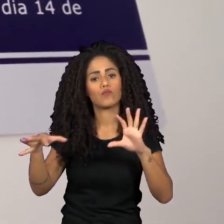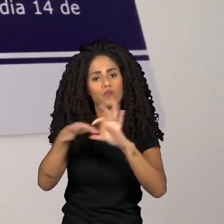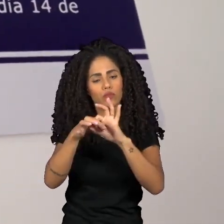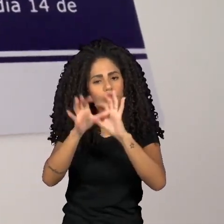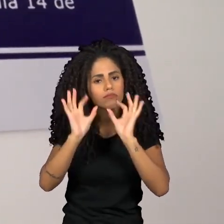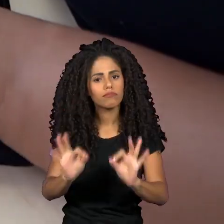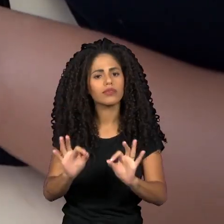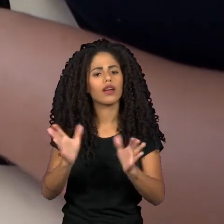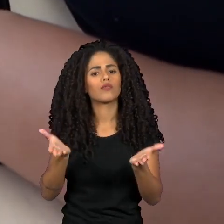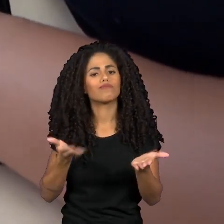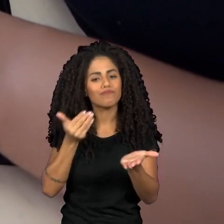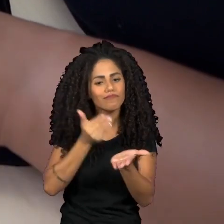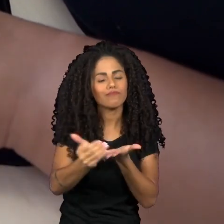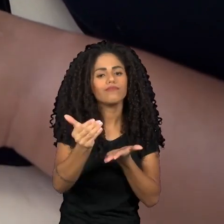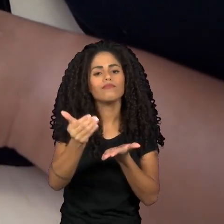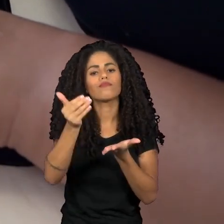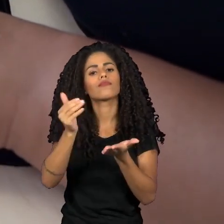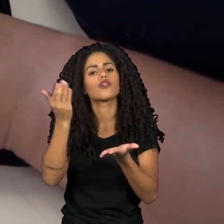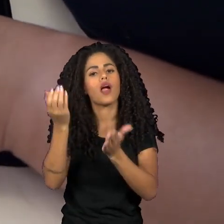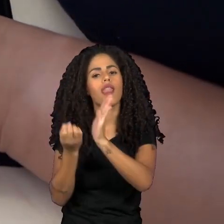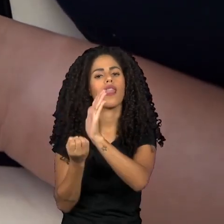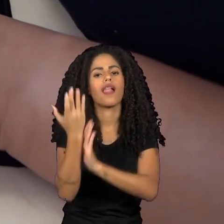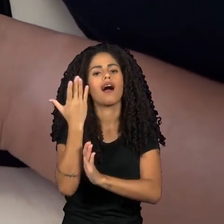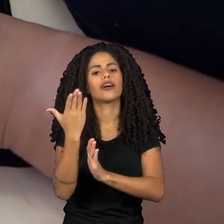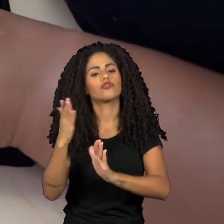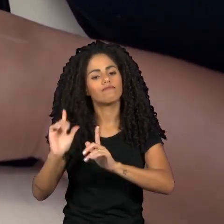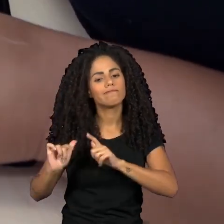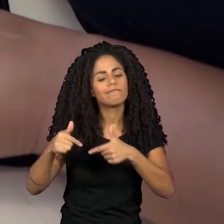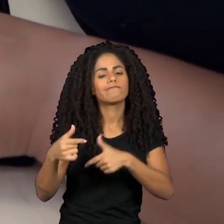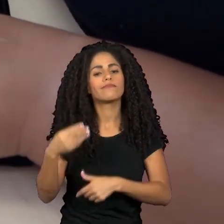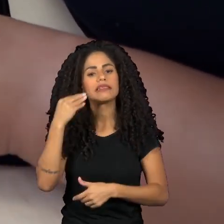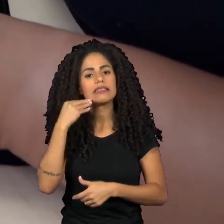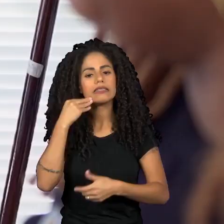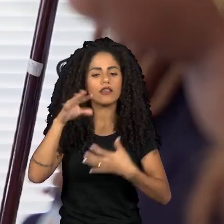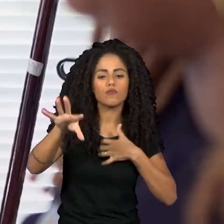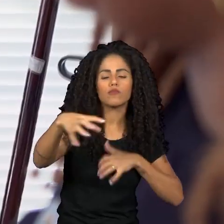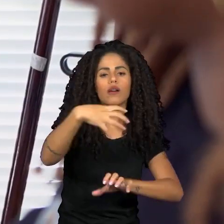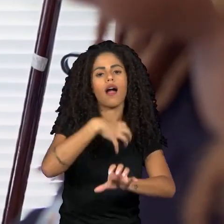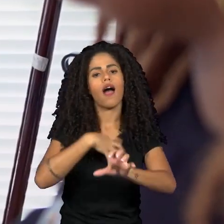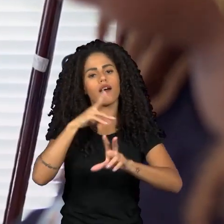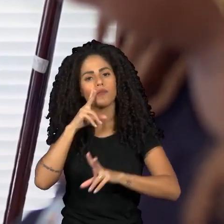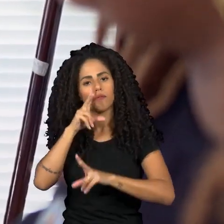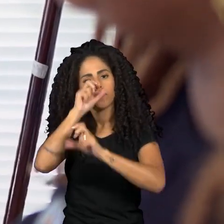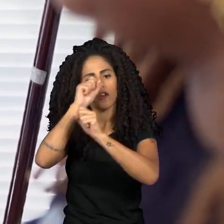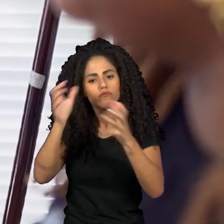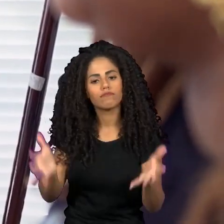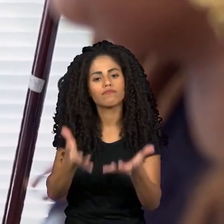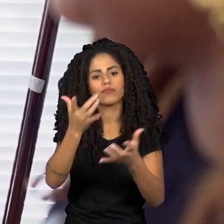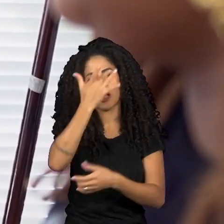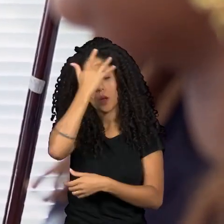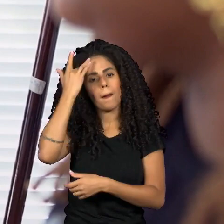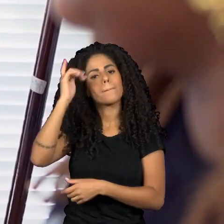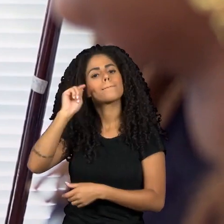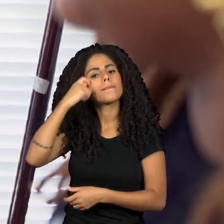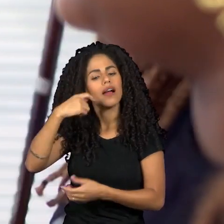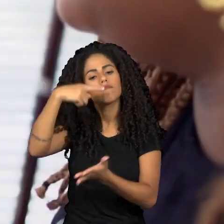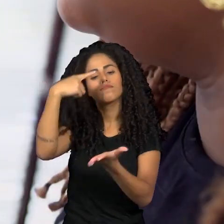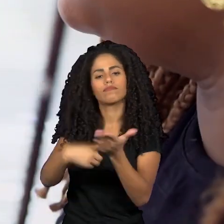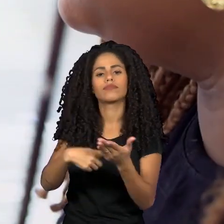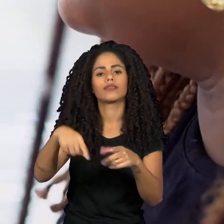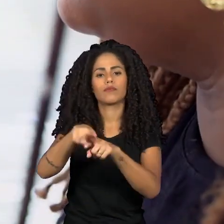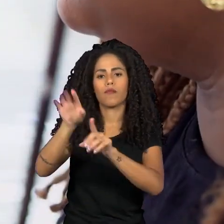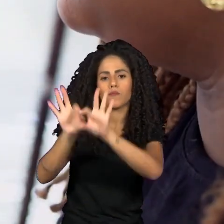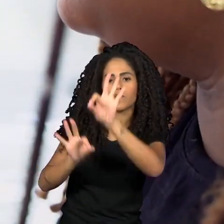seu lançamento, tem se preocupado em fortalecer plataformas que fortaleçam candidaturas negras, comprometidas com um